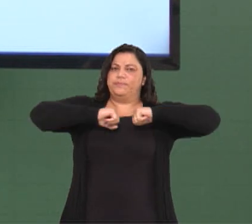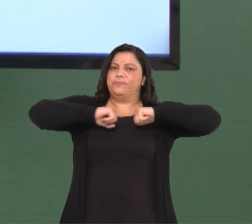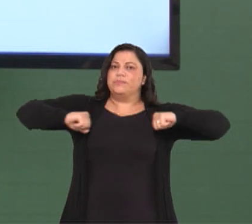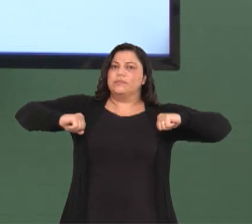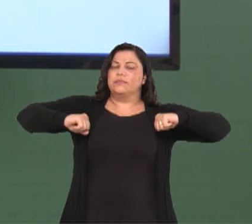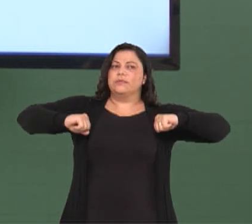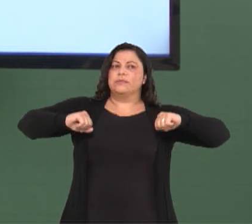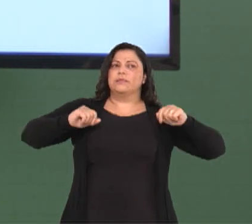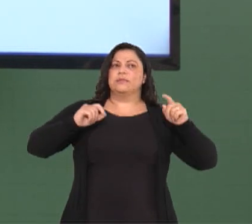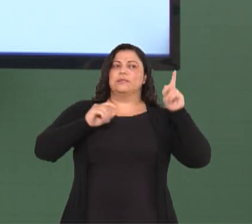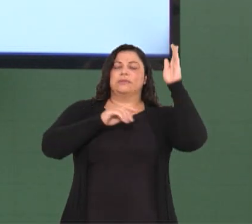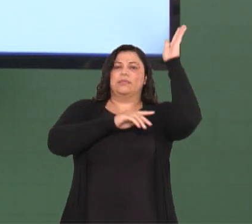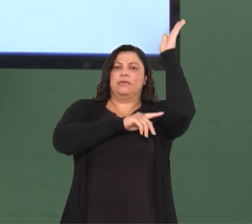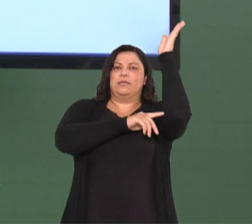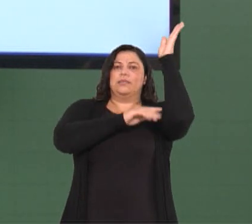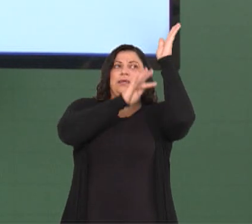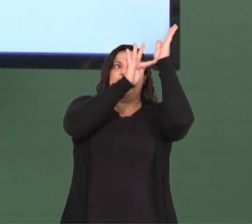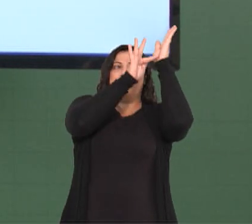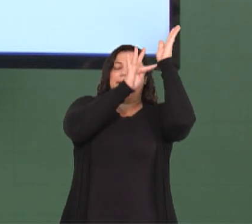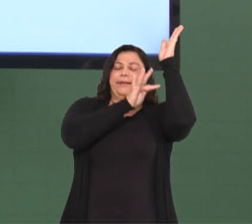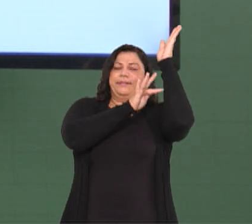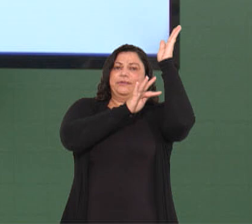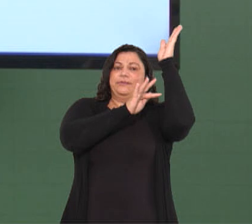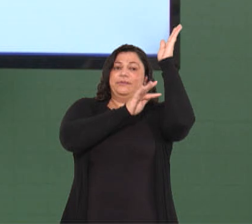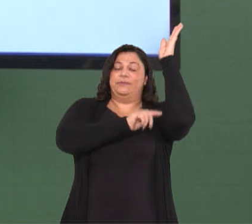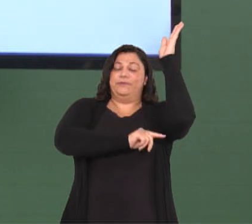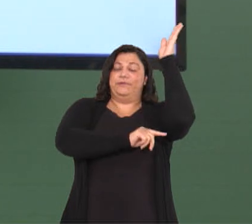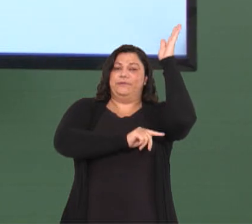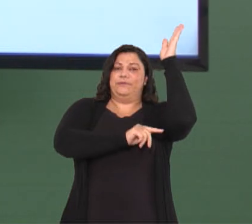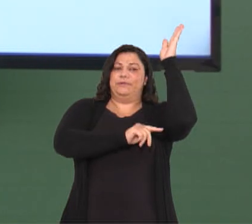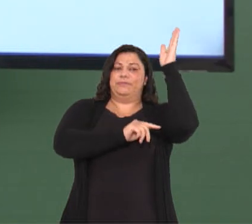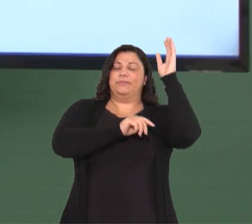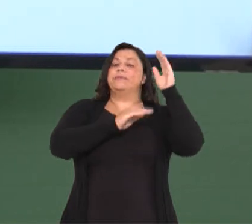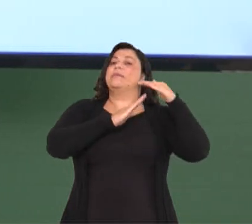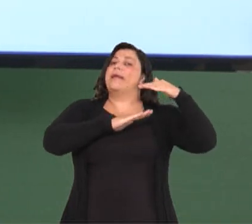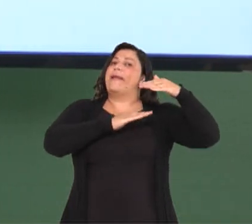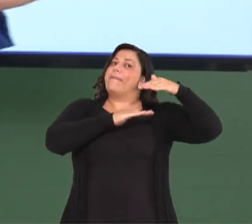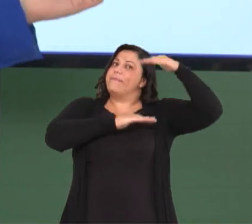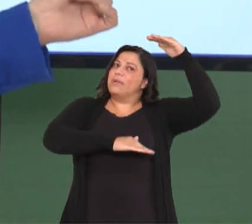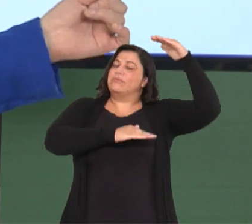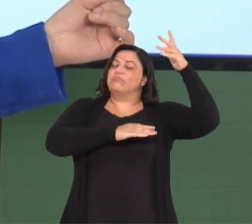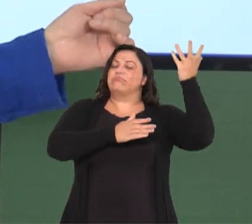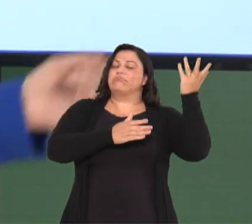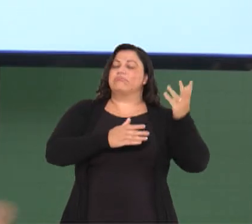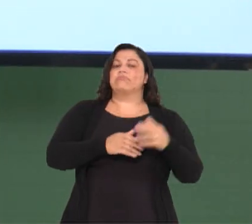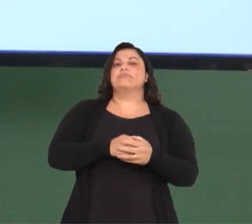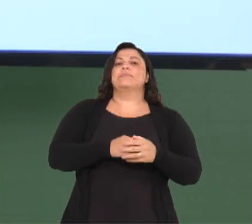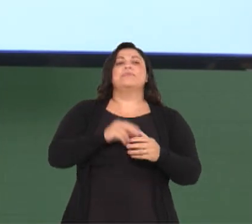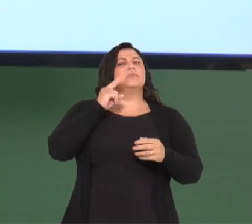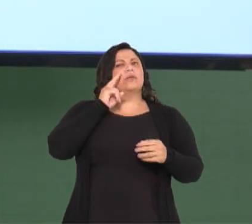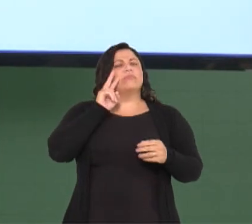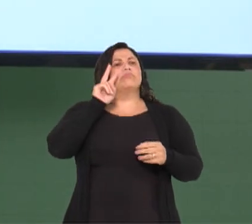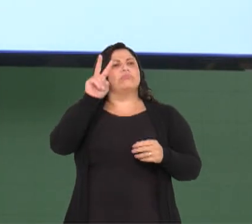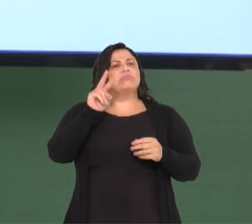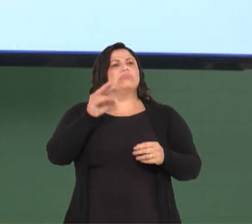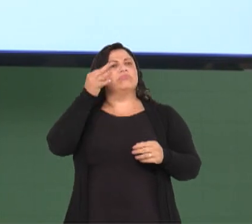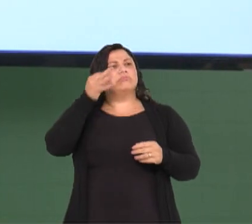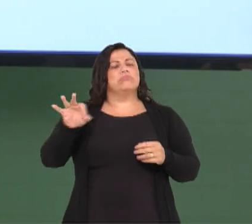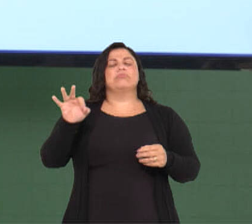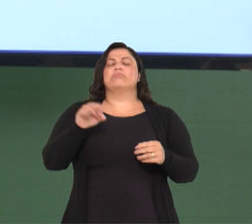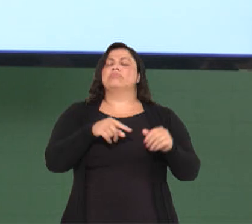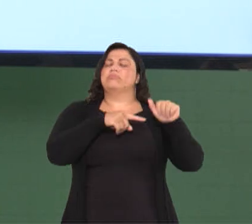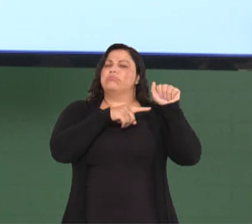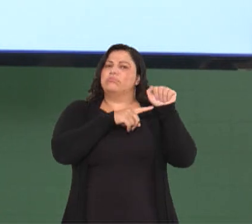for pequena, a força entre essas cargas é muito grande. Então, isso contempla a lei de